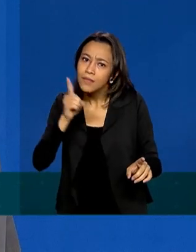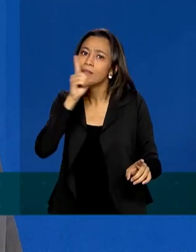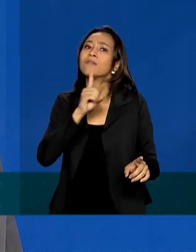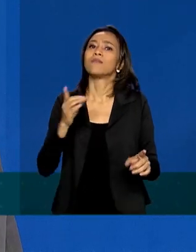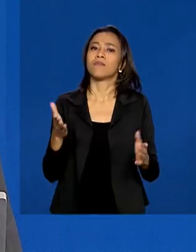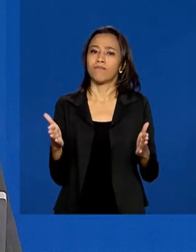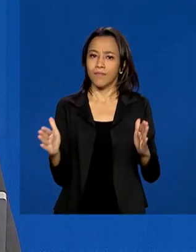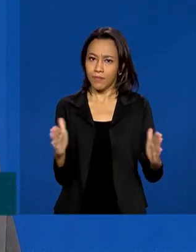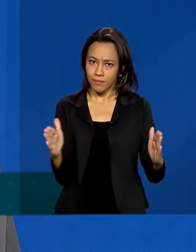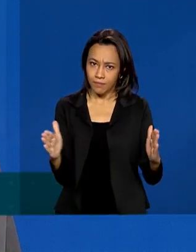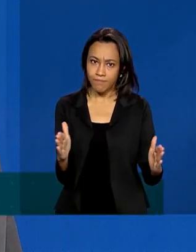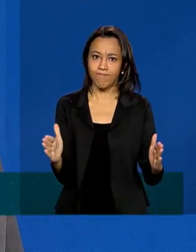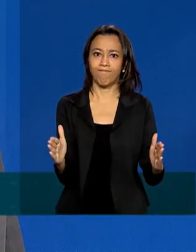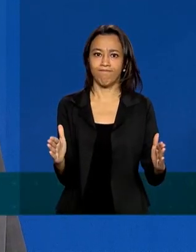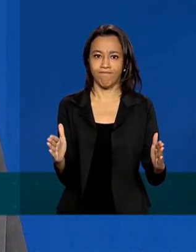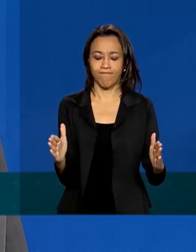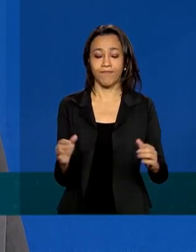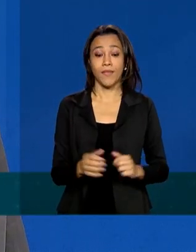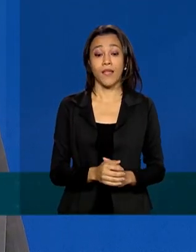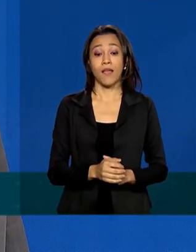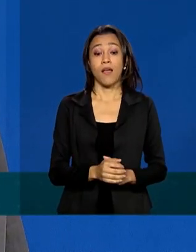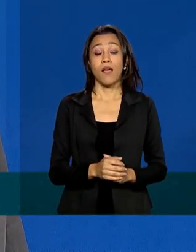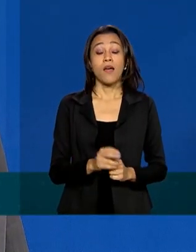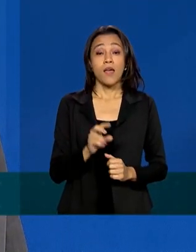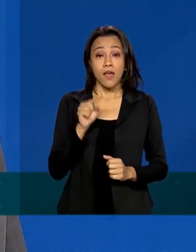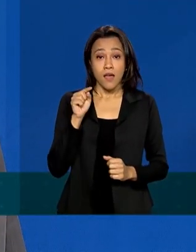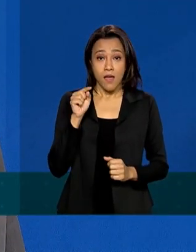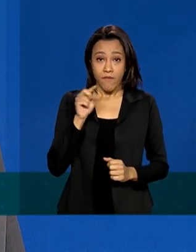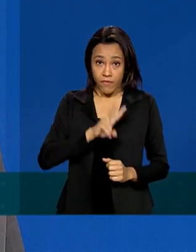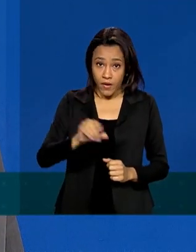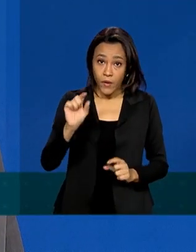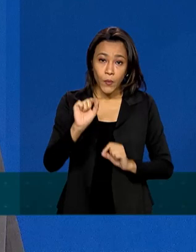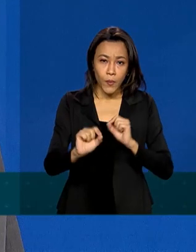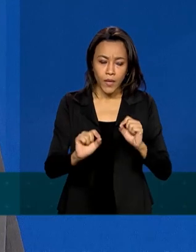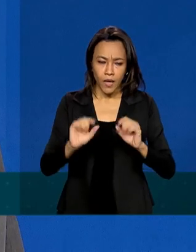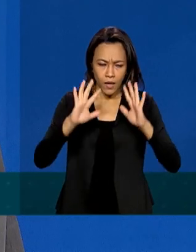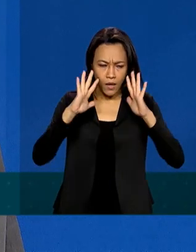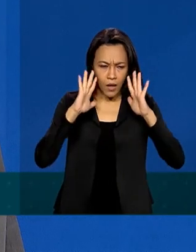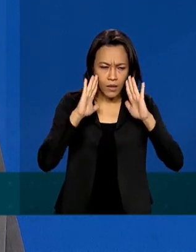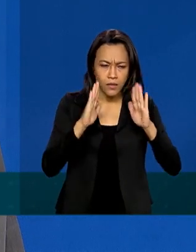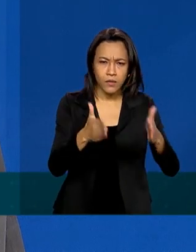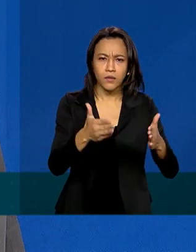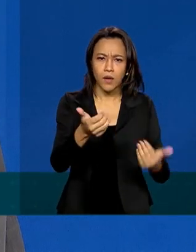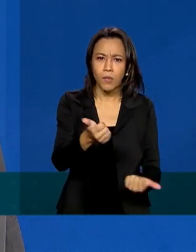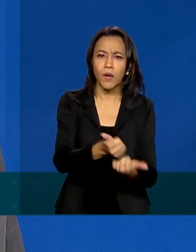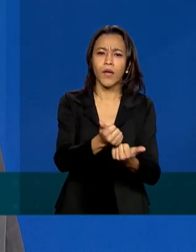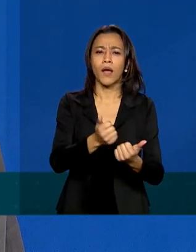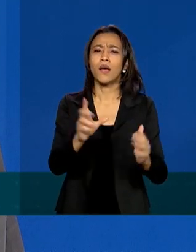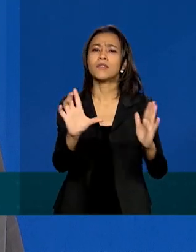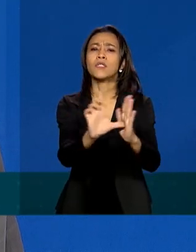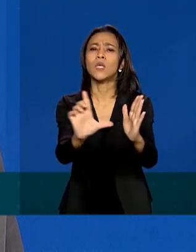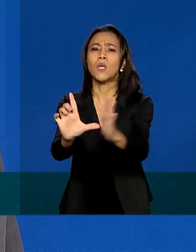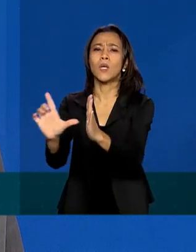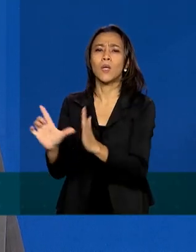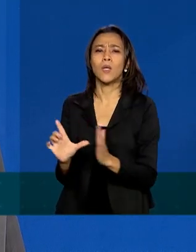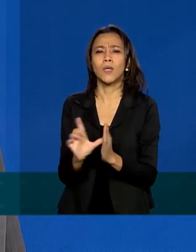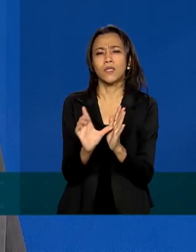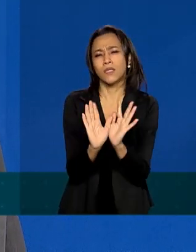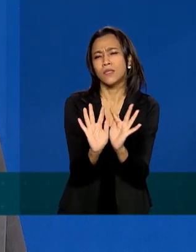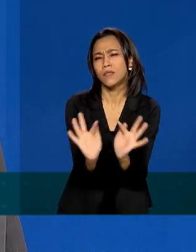fins de semana. Ela vai priorizar o pequeno e o médio comerciante. Hoje,